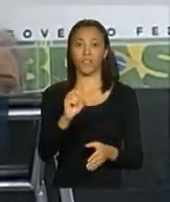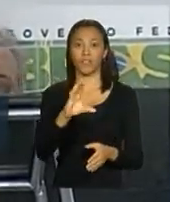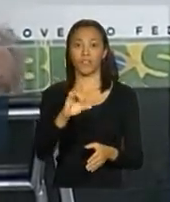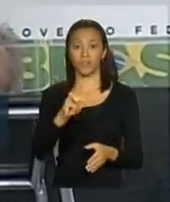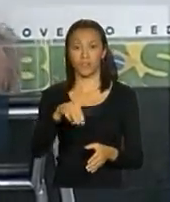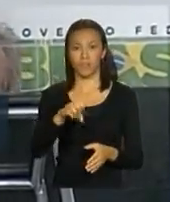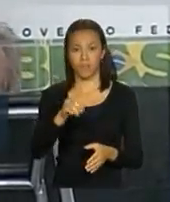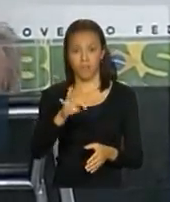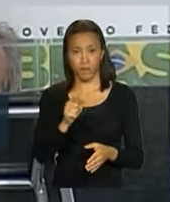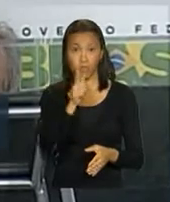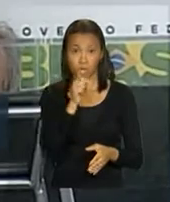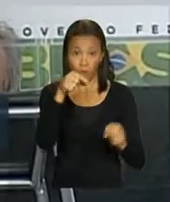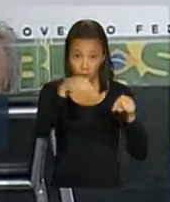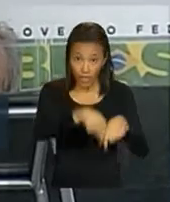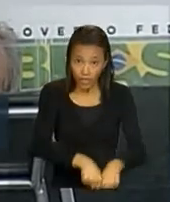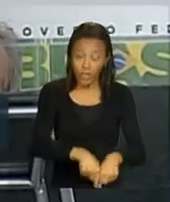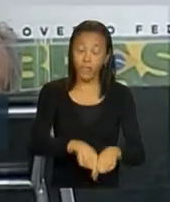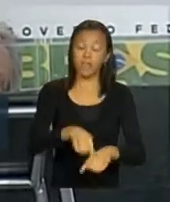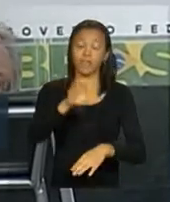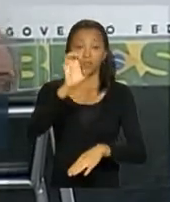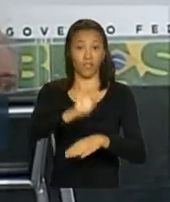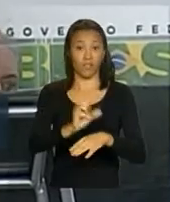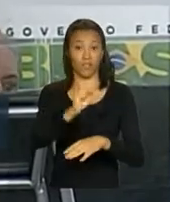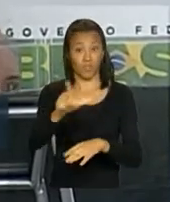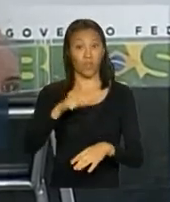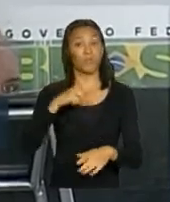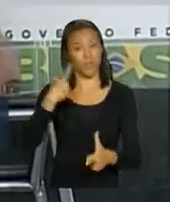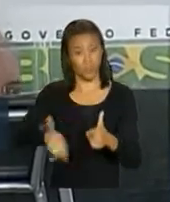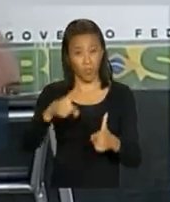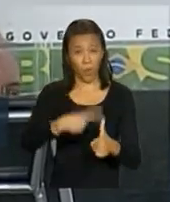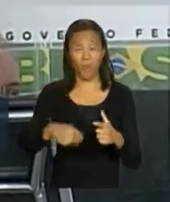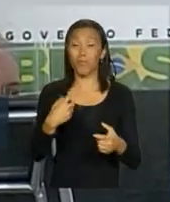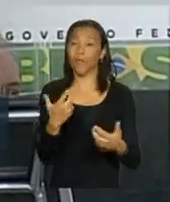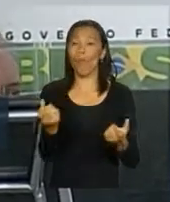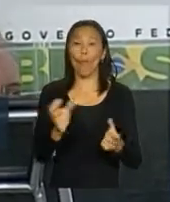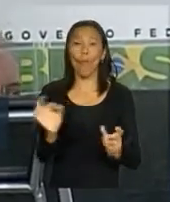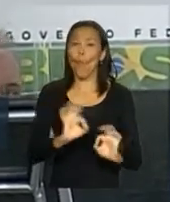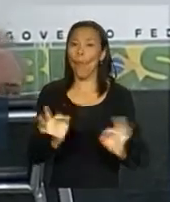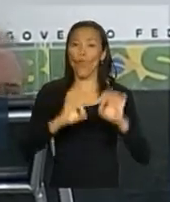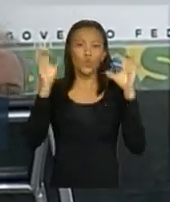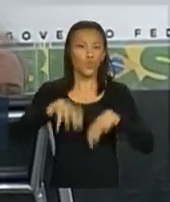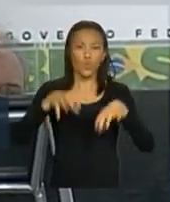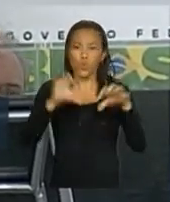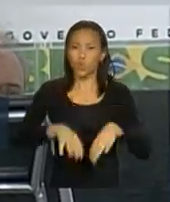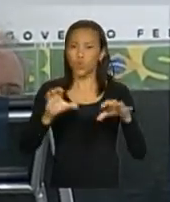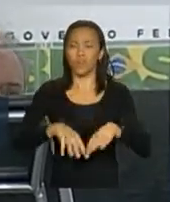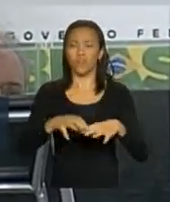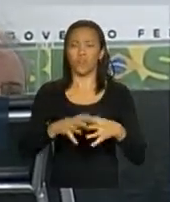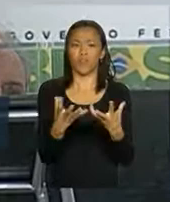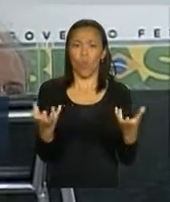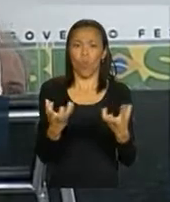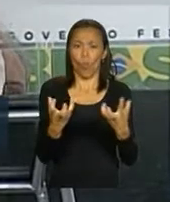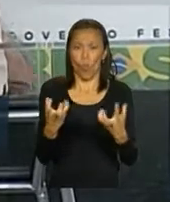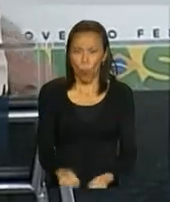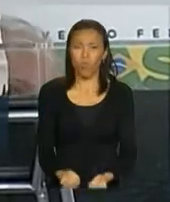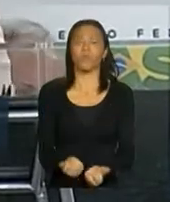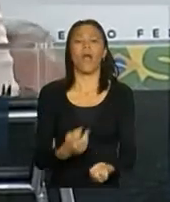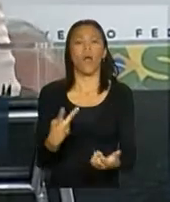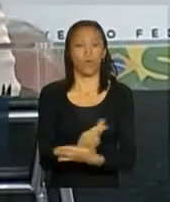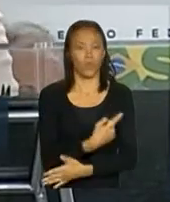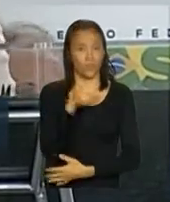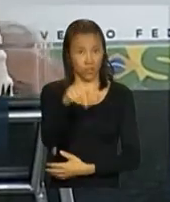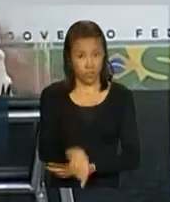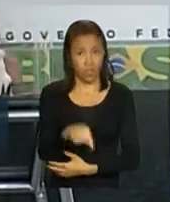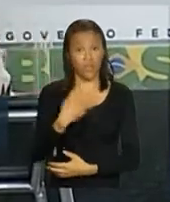estamos tendo até problema, porque nós estamos sem chuva, principalmente esse ano, há uma seca muito grande